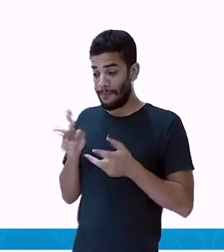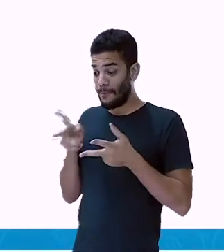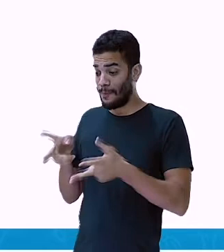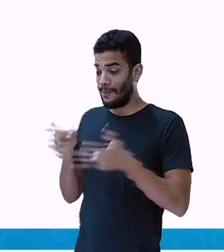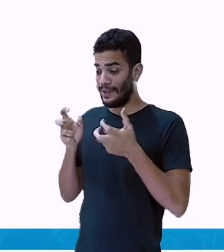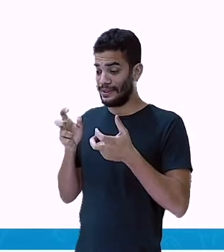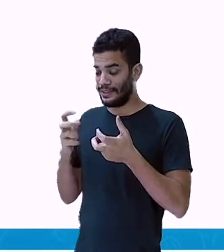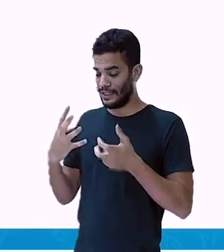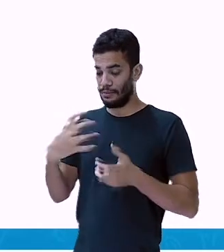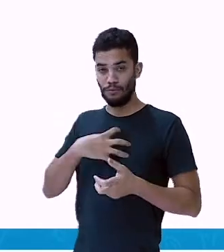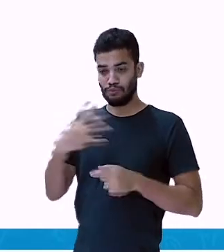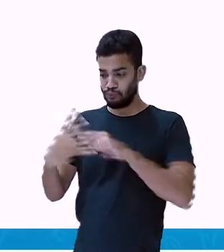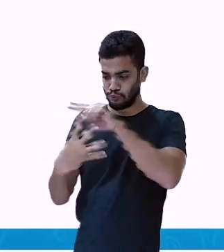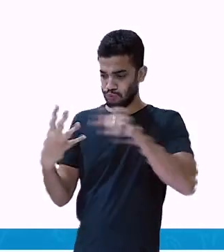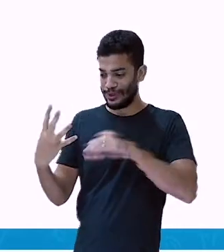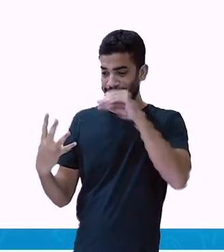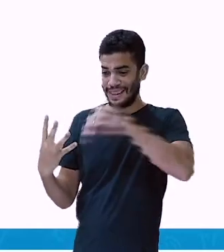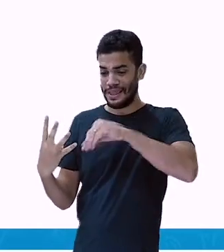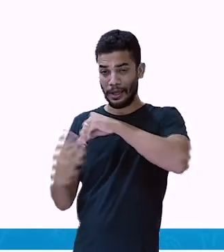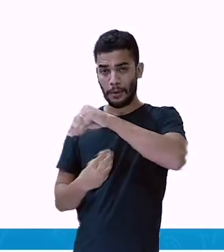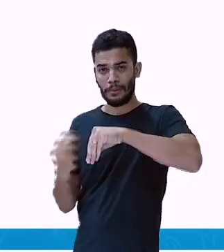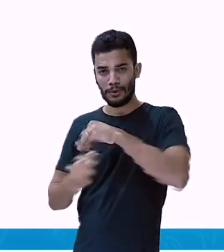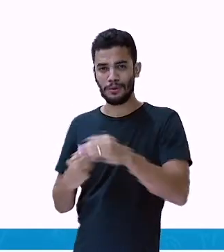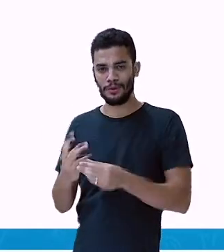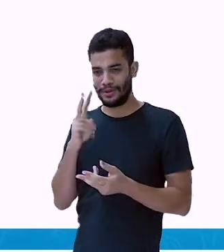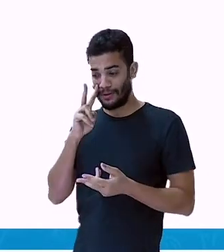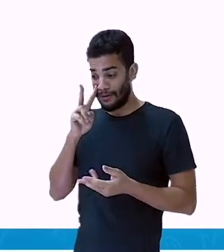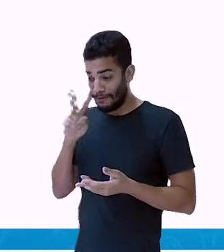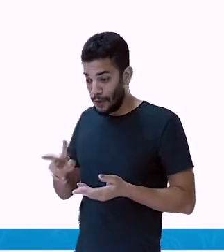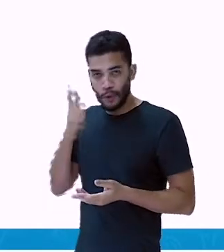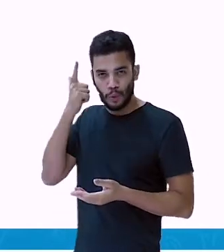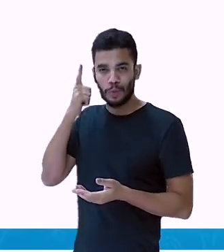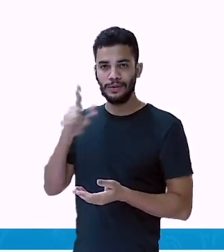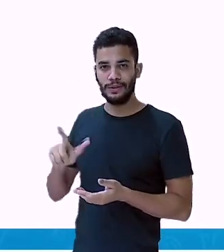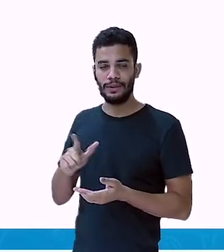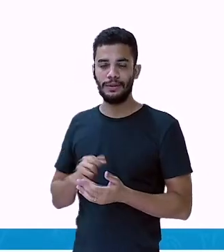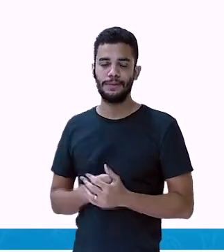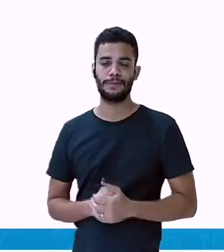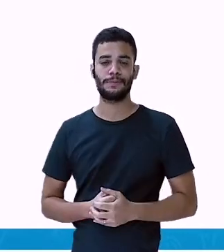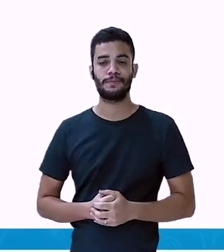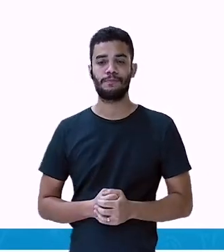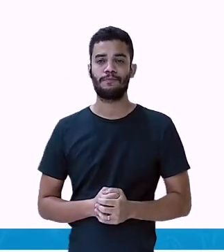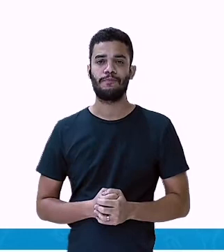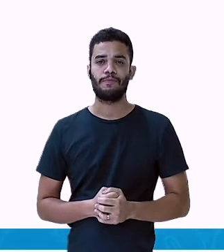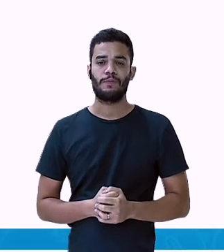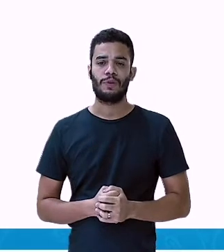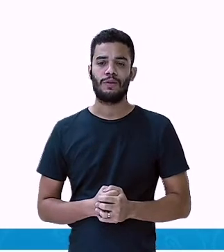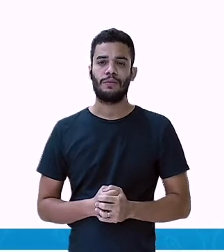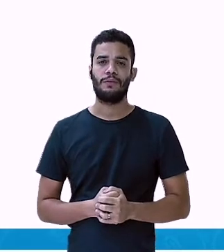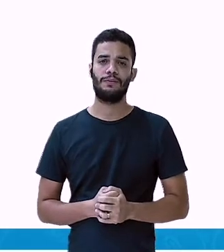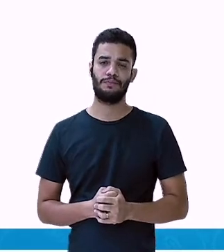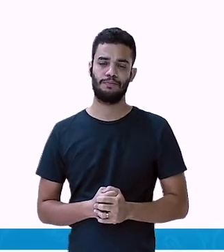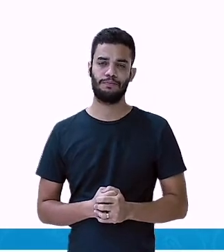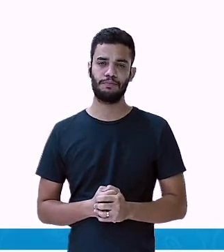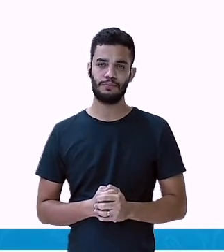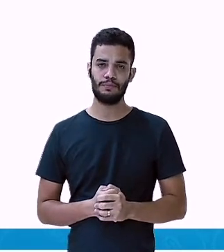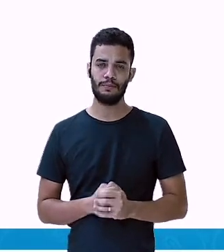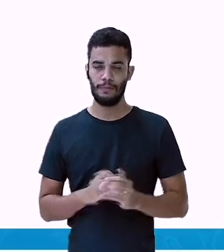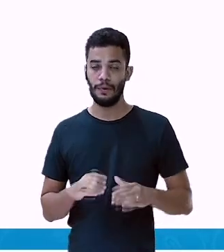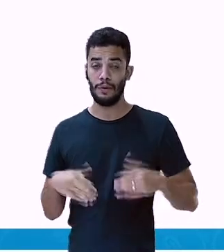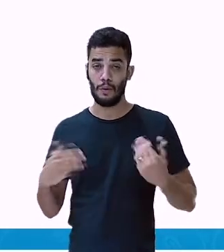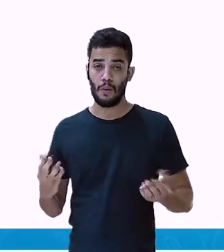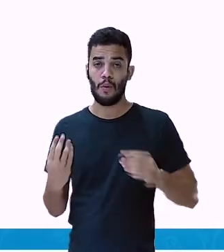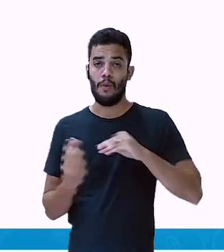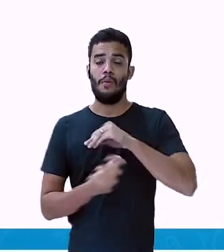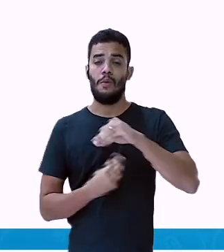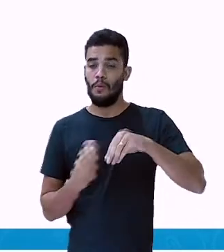polissílabo, tá? A mistura heterogênea, ela pode ser